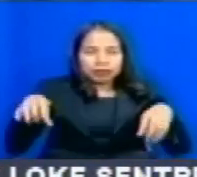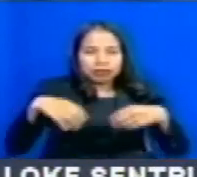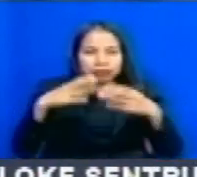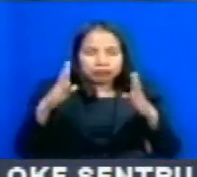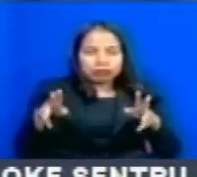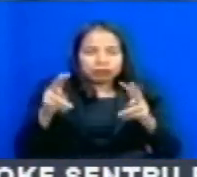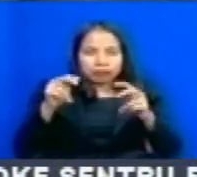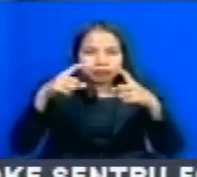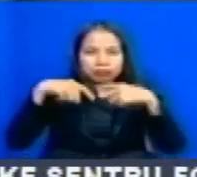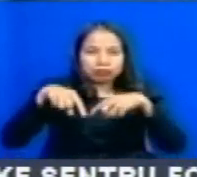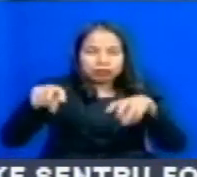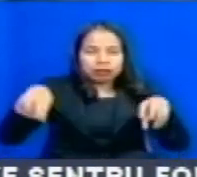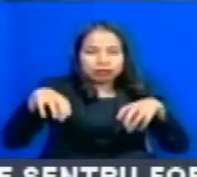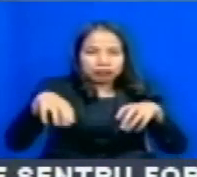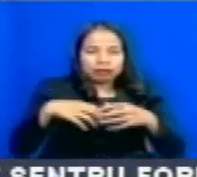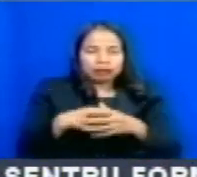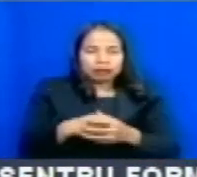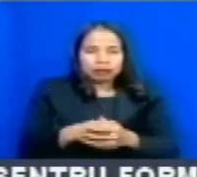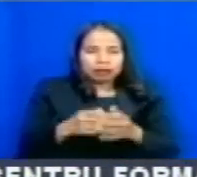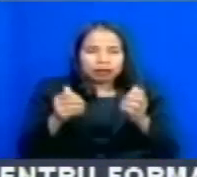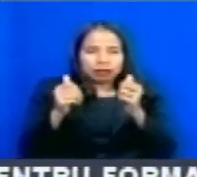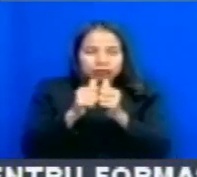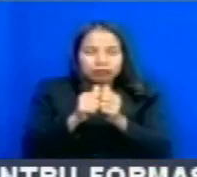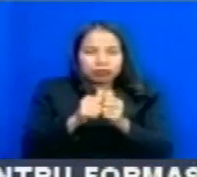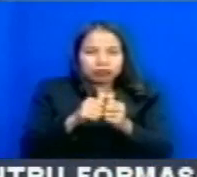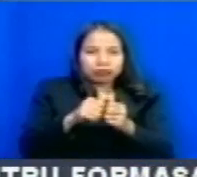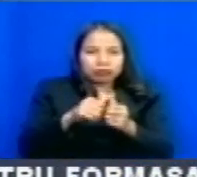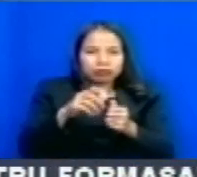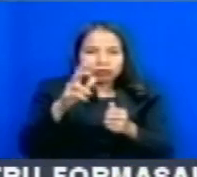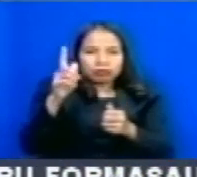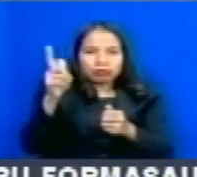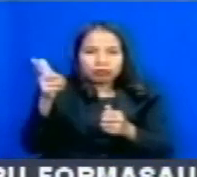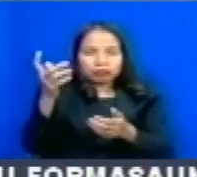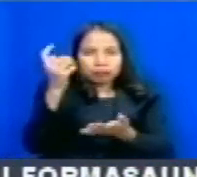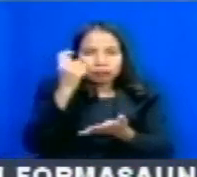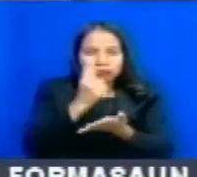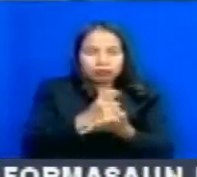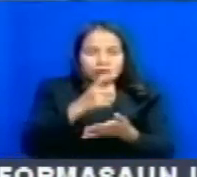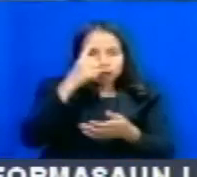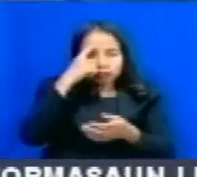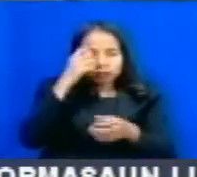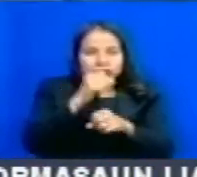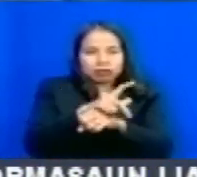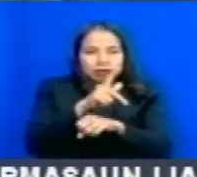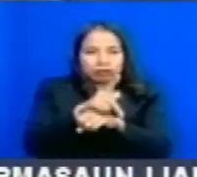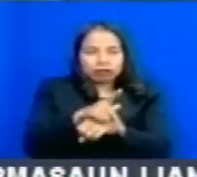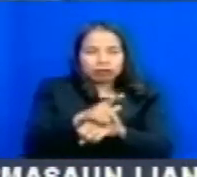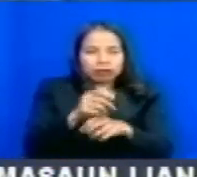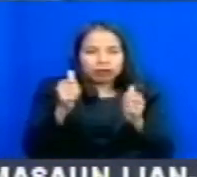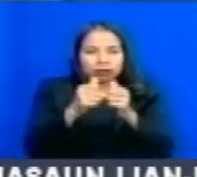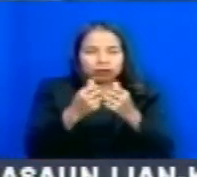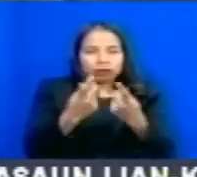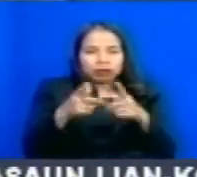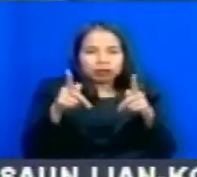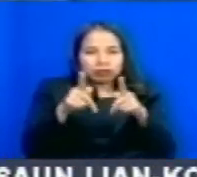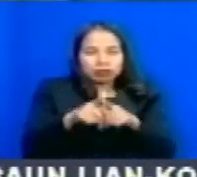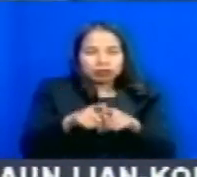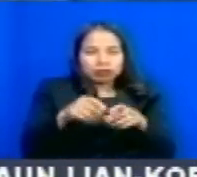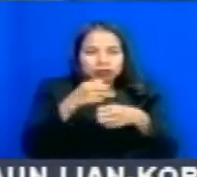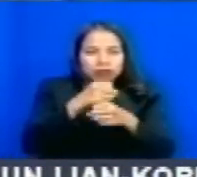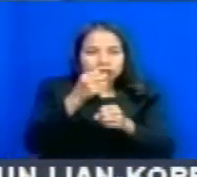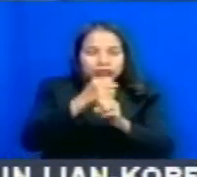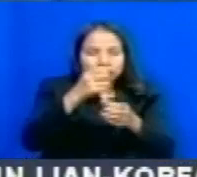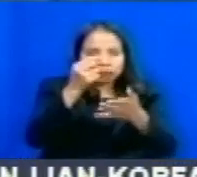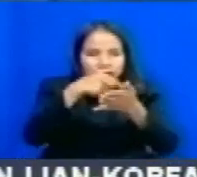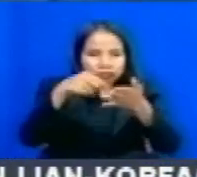be precisa ba serviço iha Brunei hamutu krihung ruanulu resing tamba ne se fa pe ho agencia se halo acta